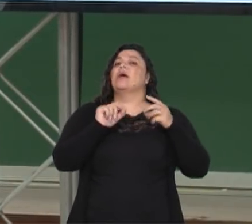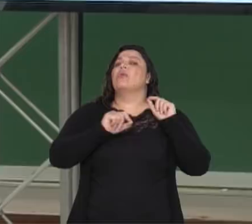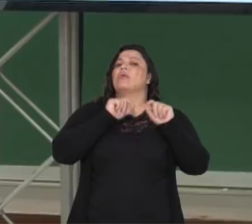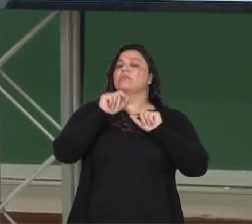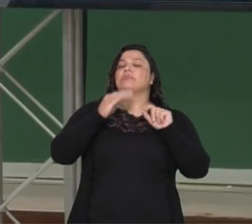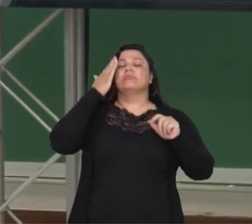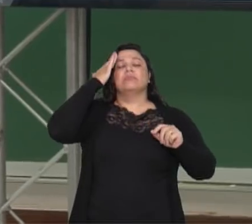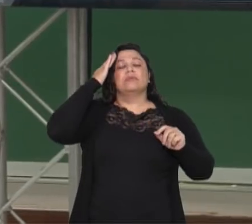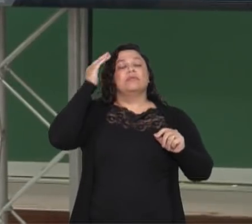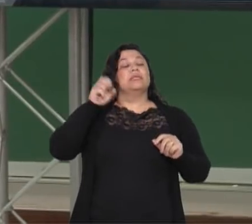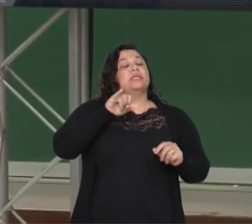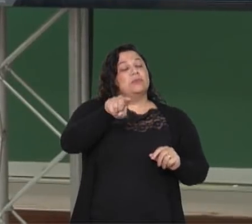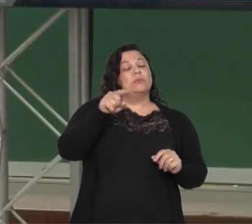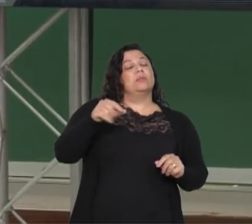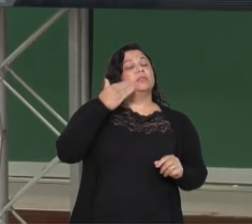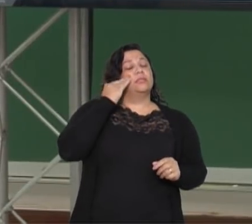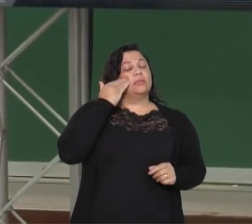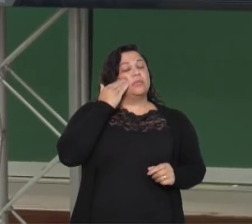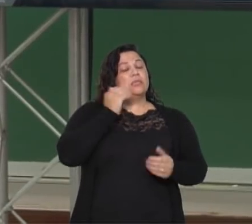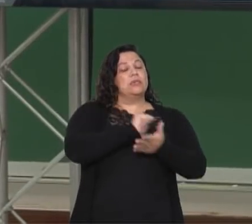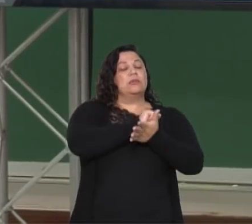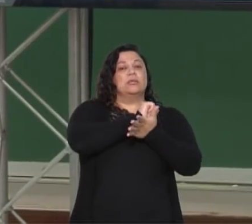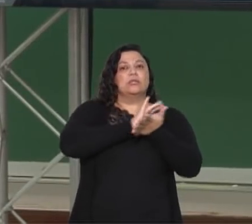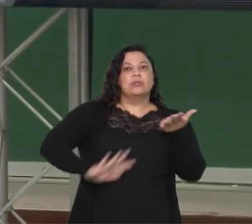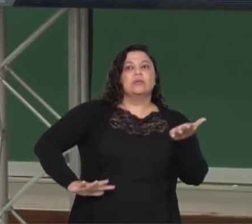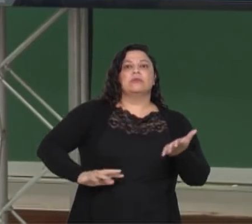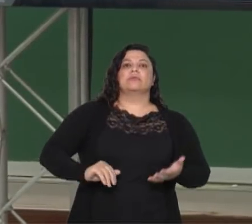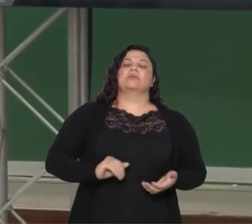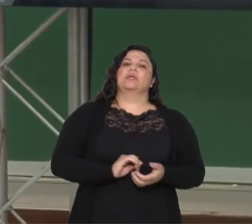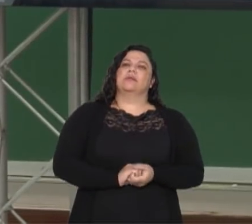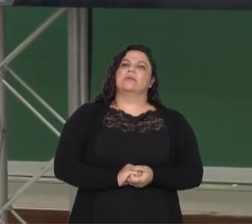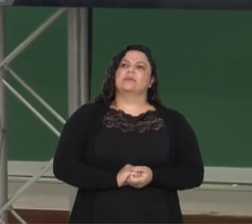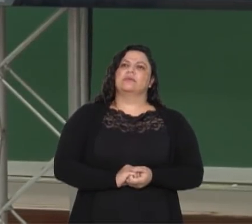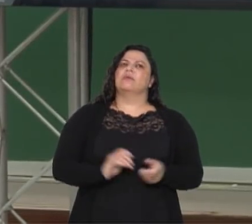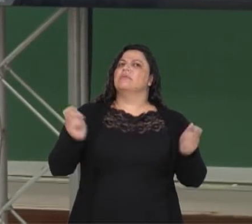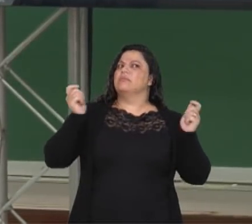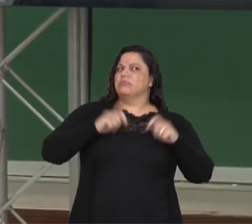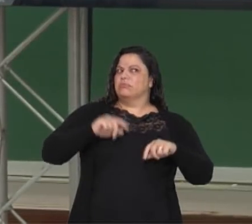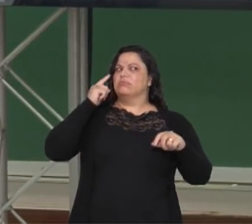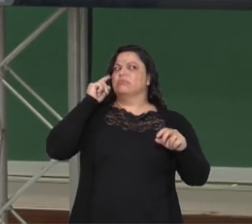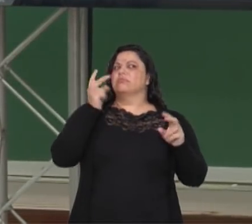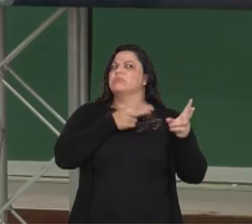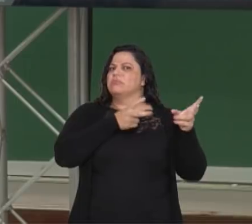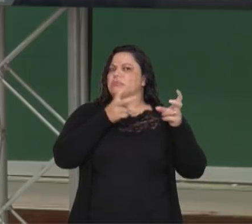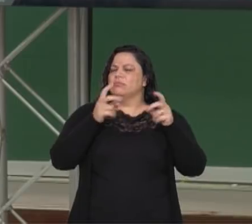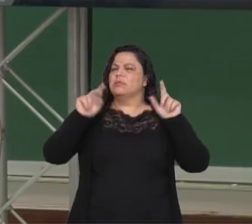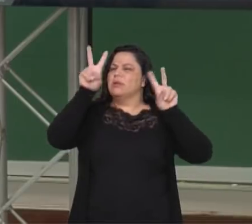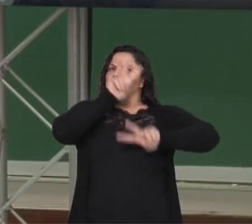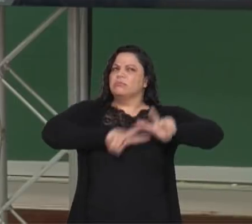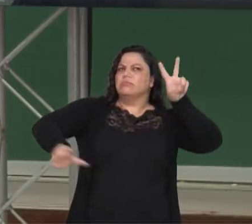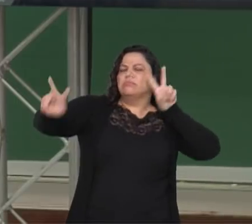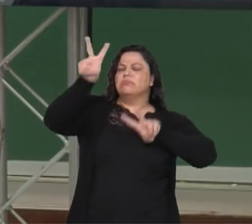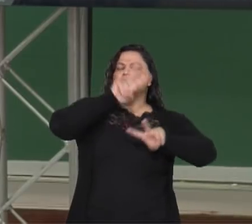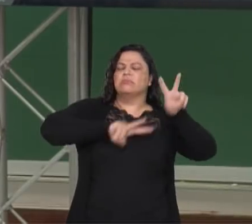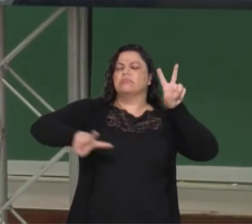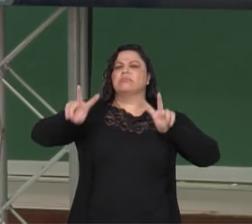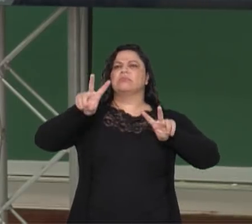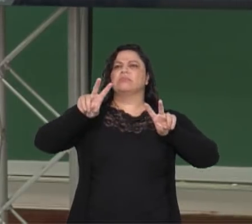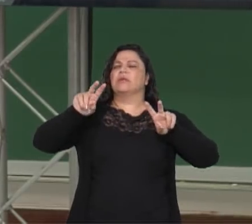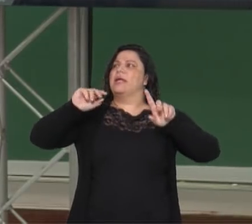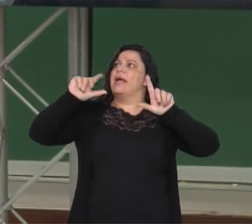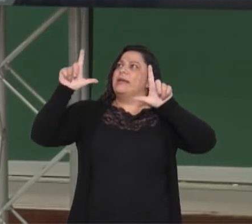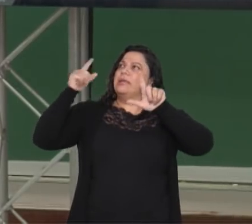entenderam e eu vou deixar uma atividade assim. Vocês vão observar na próxima imagem que ela é visual, que eu já mostrei para vocês que a